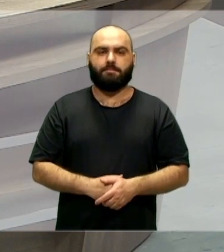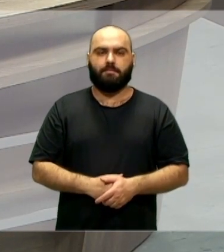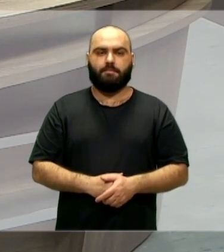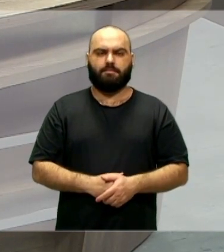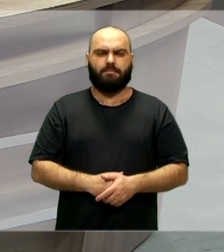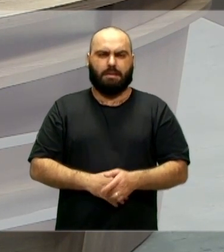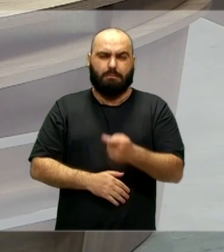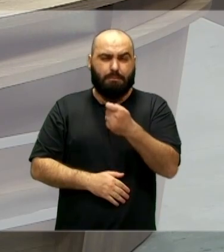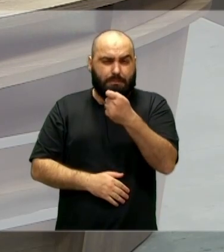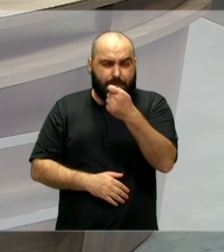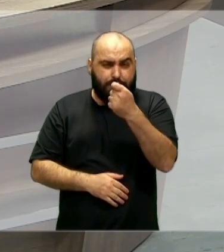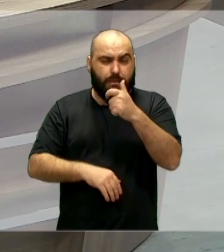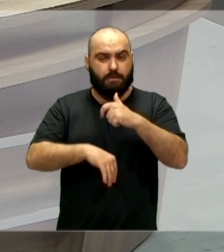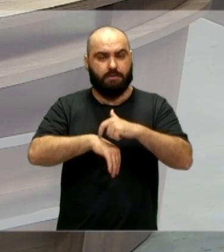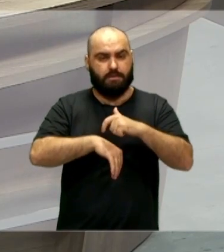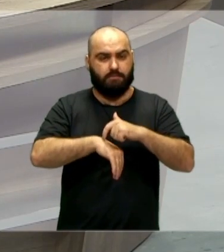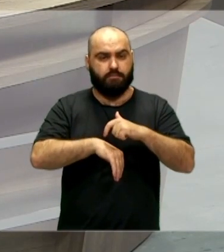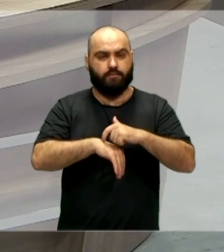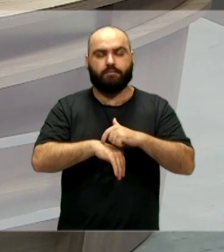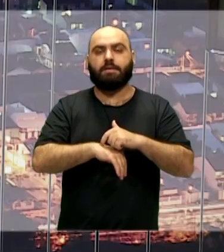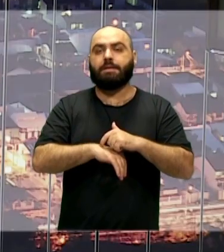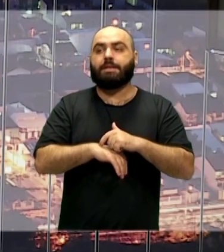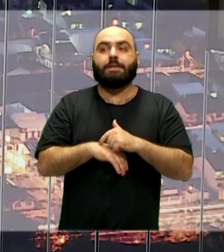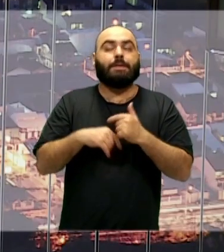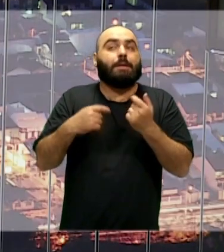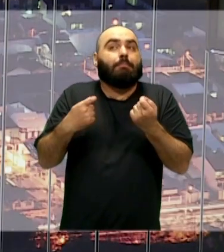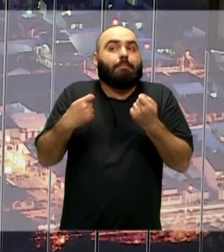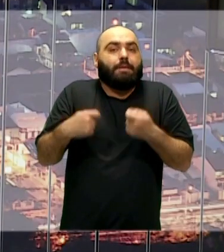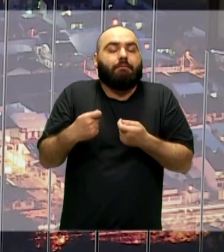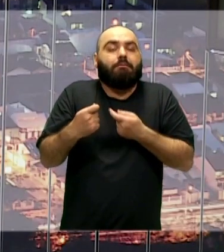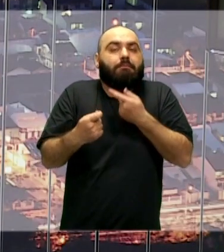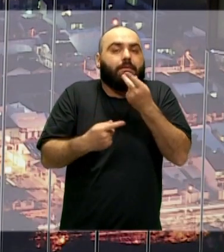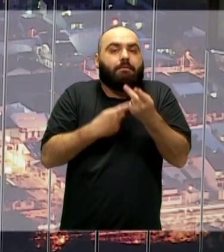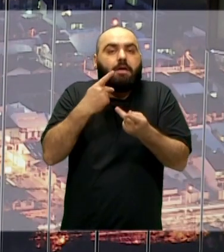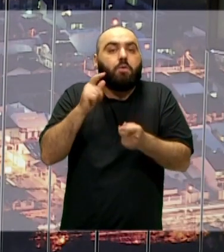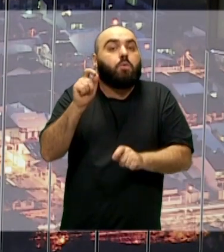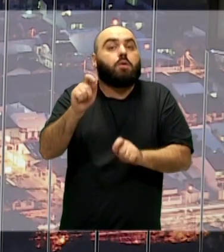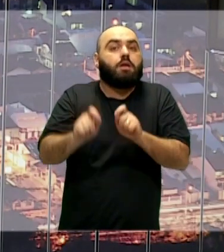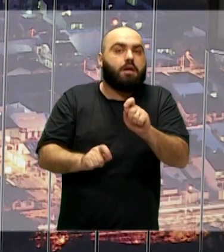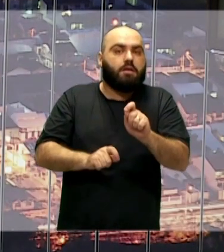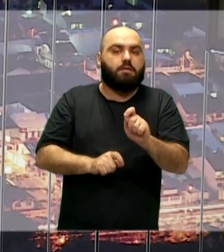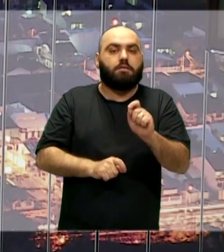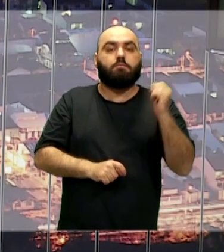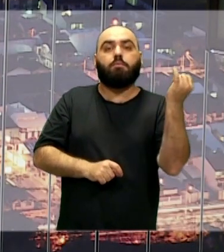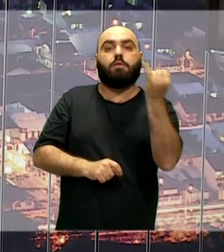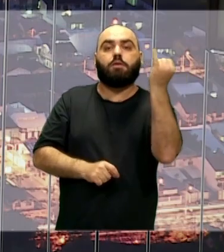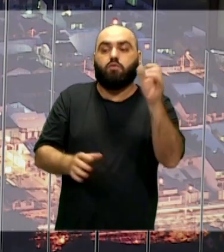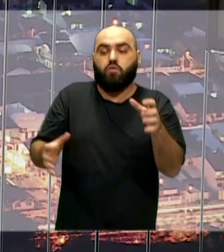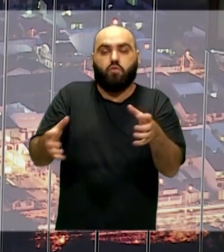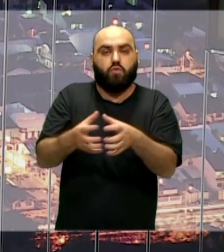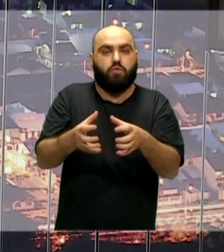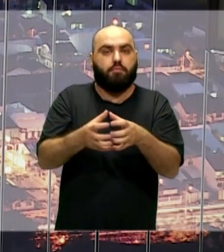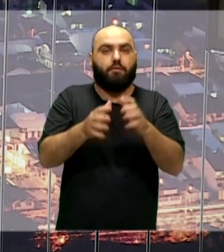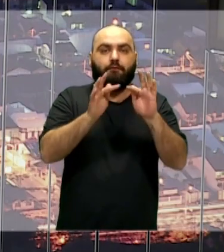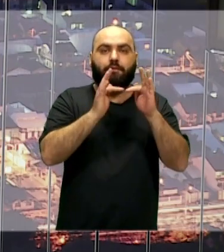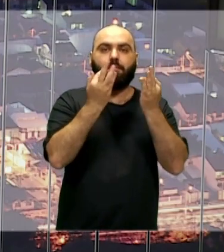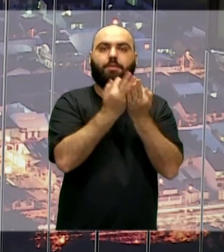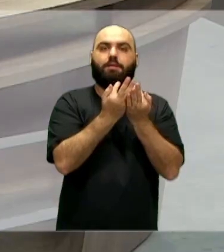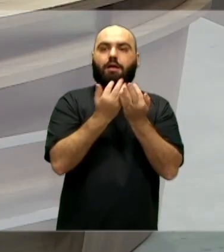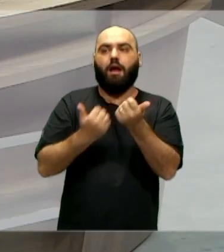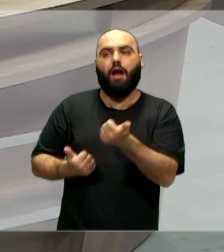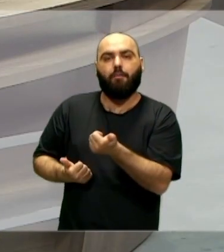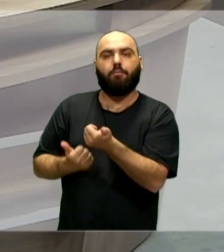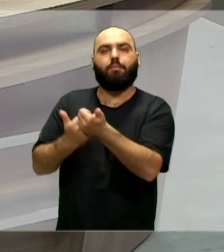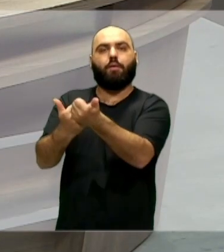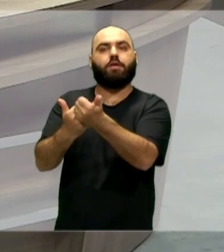um pouquinho de tempo ainda, na questão da importância dos grupos familiares que lutam também pelos direitos